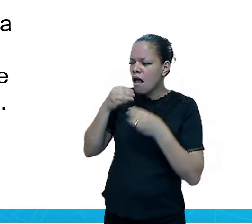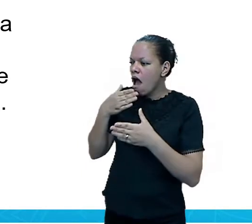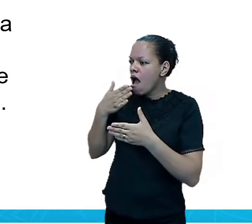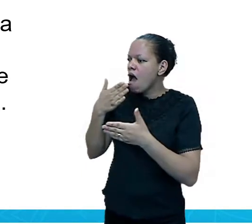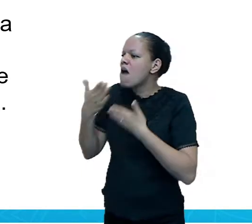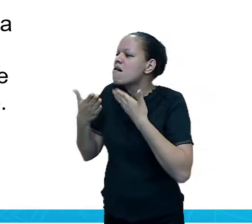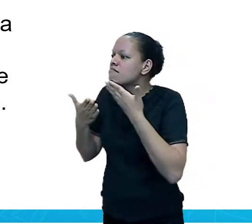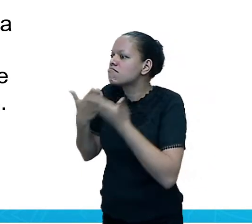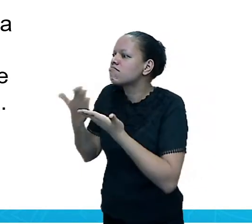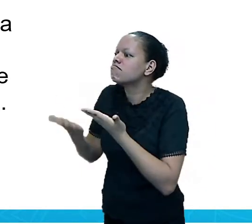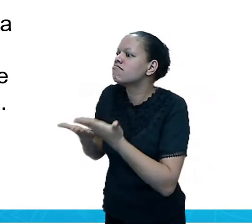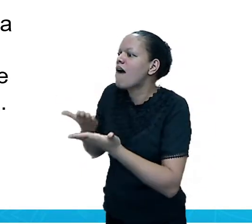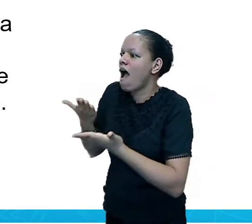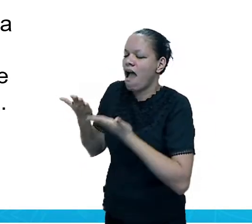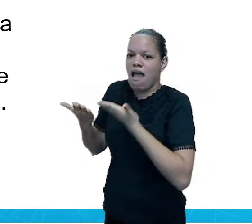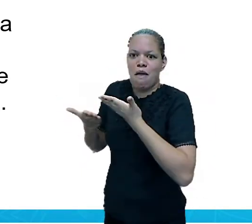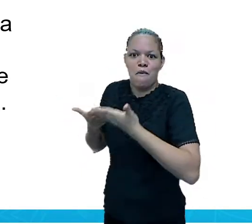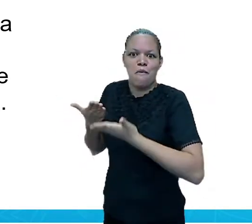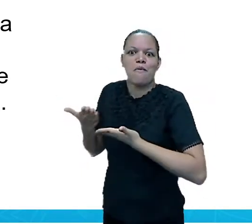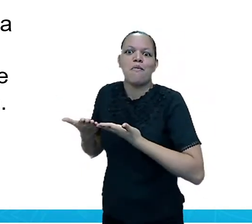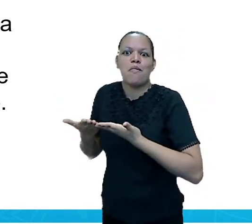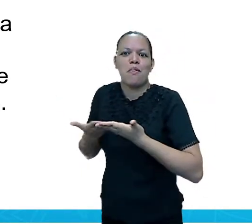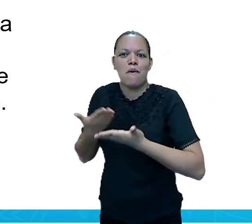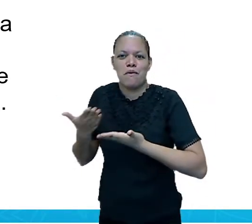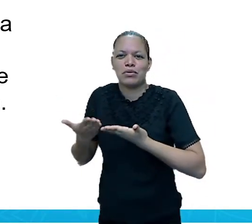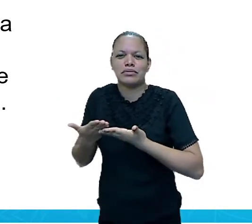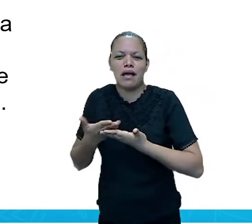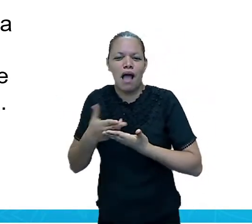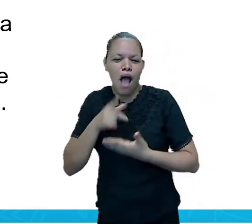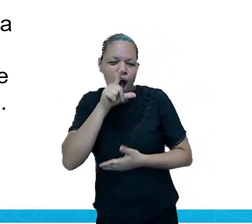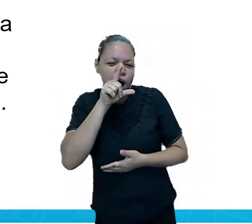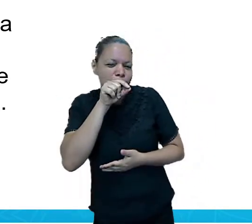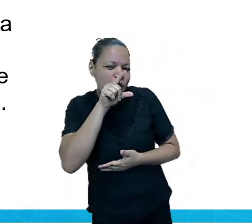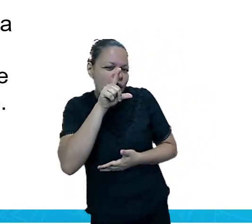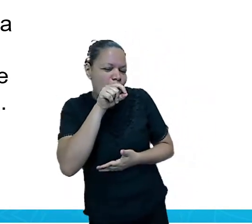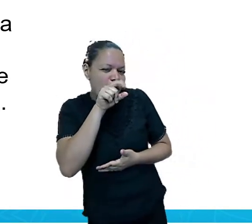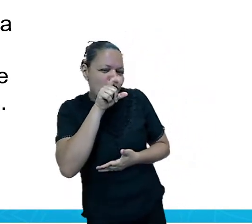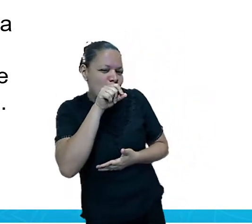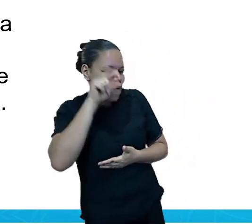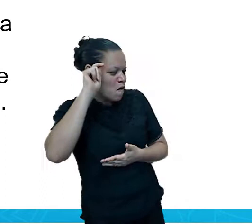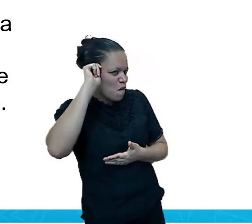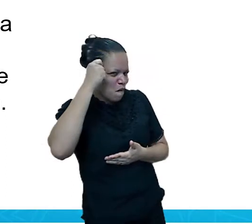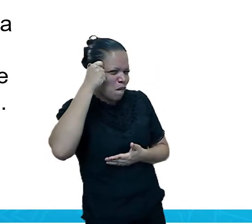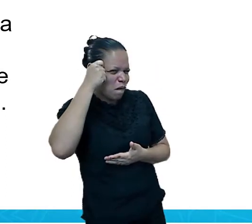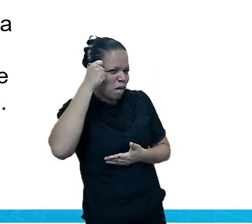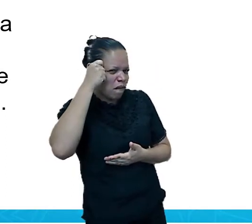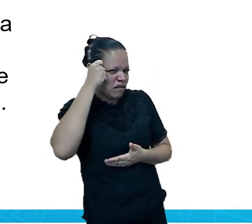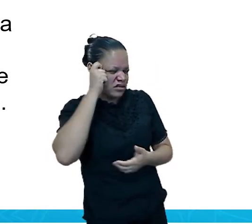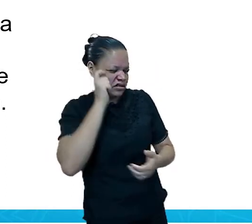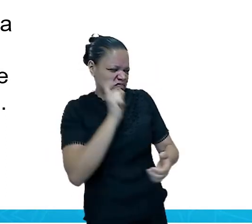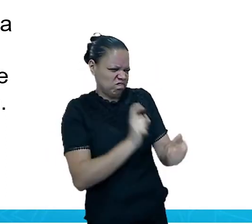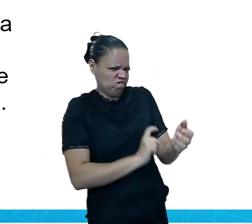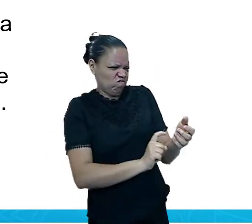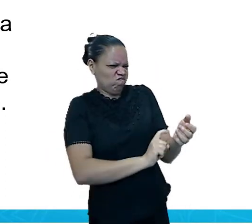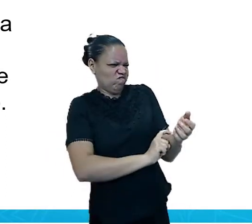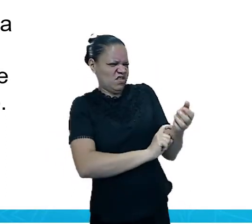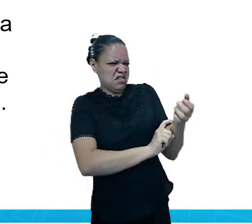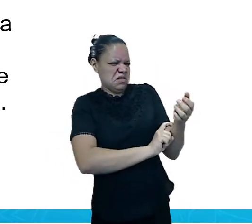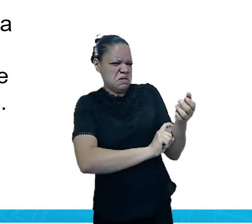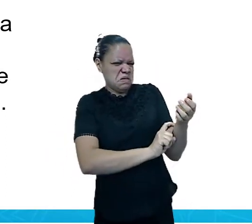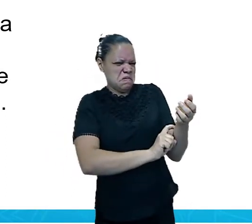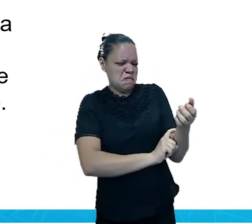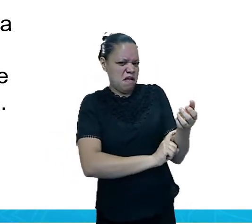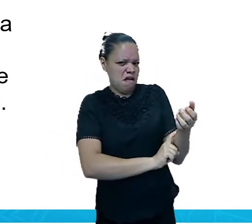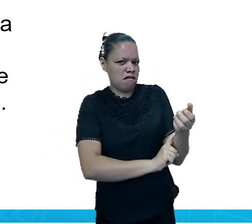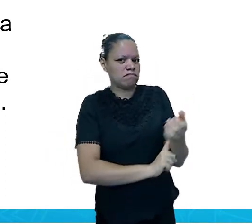teve a intenção de irritá-lo. Foi isso? Deixar bem bravo? Não. Ela